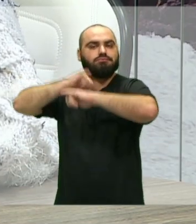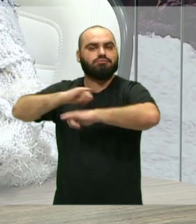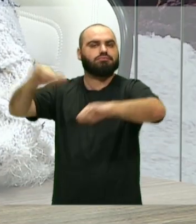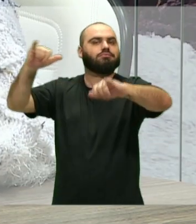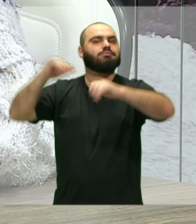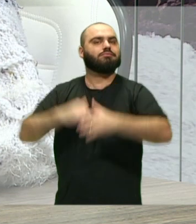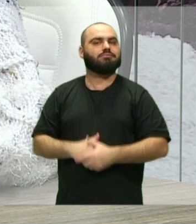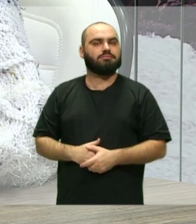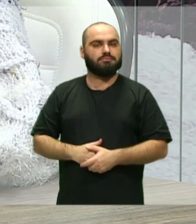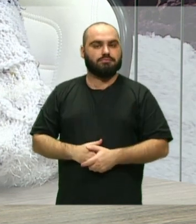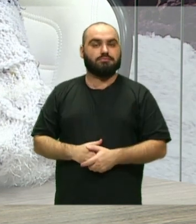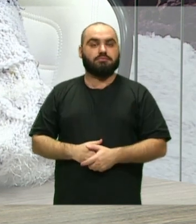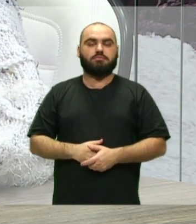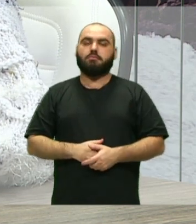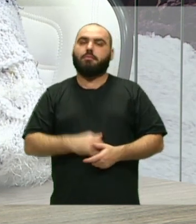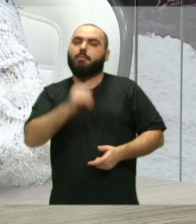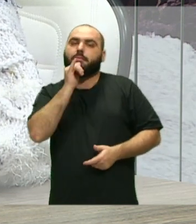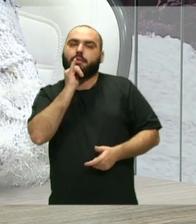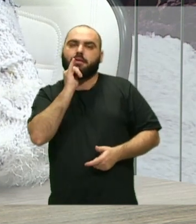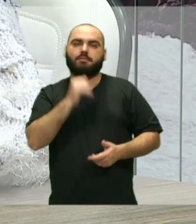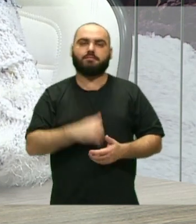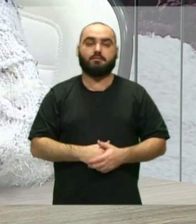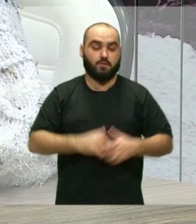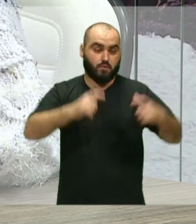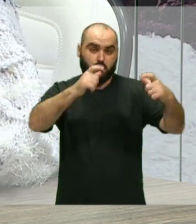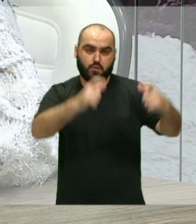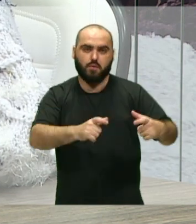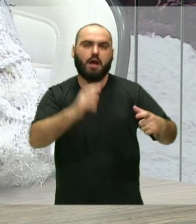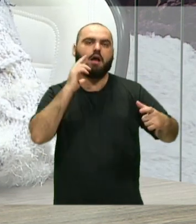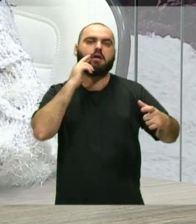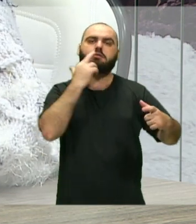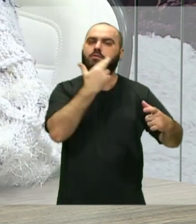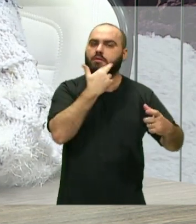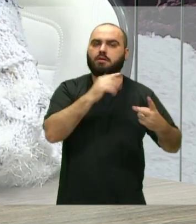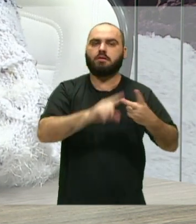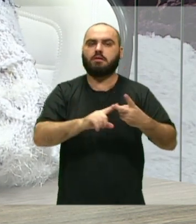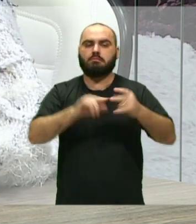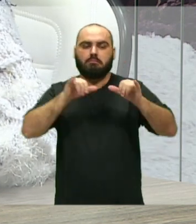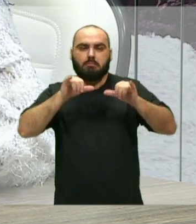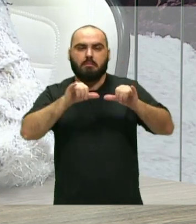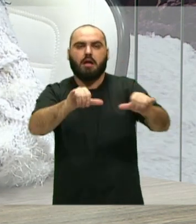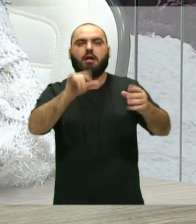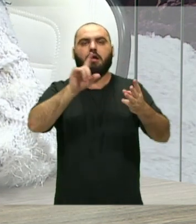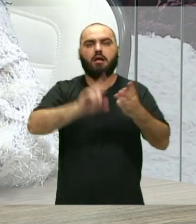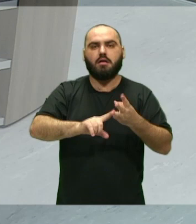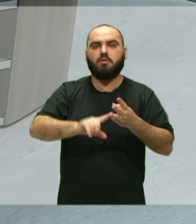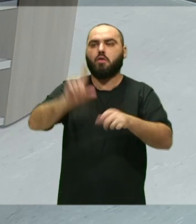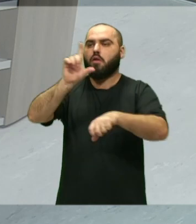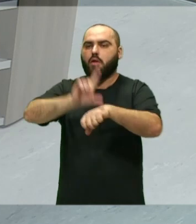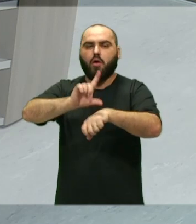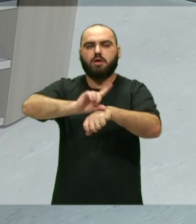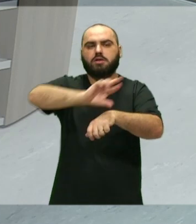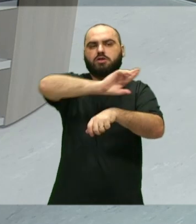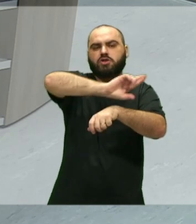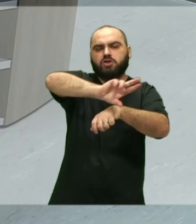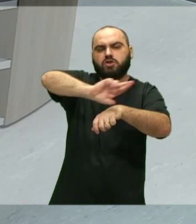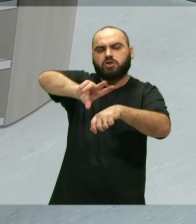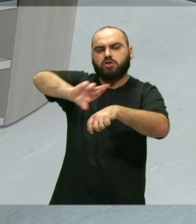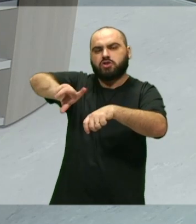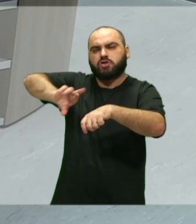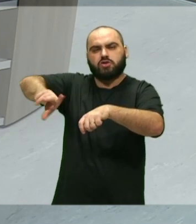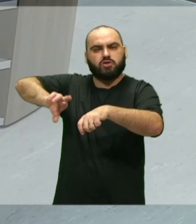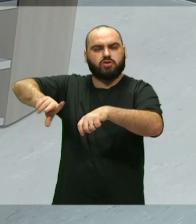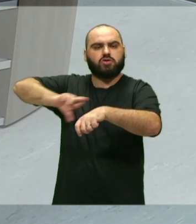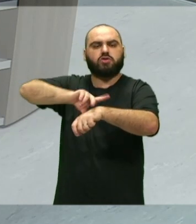acesso do cão-guia aos espaços, ao restaurante, ao supermercado, ao comércio em geral,